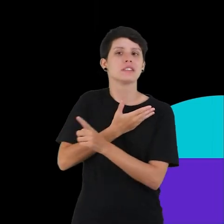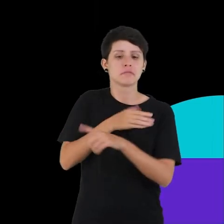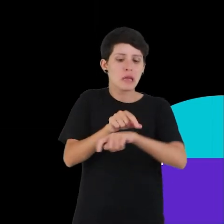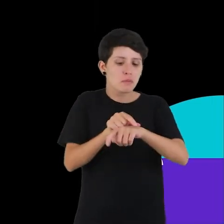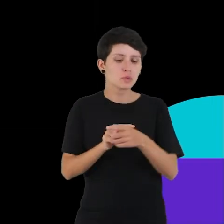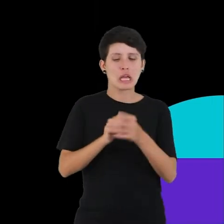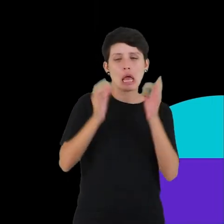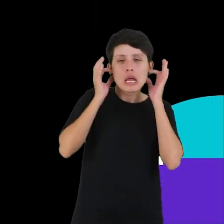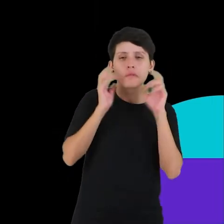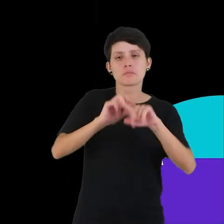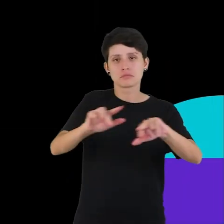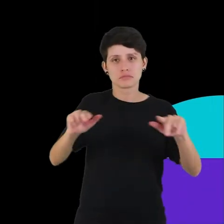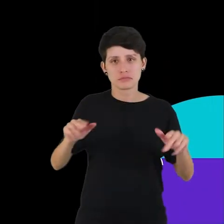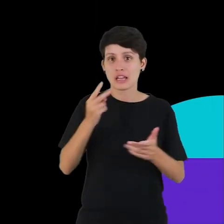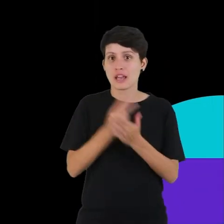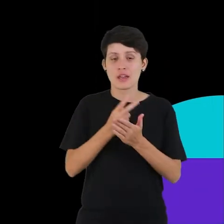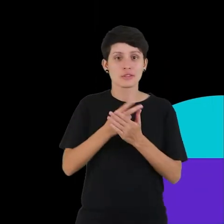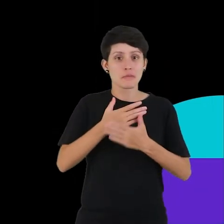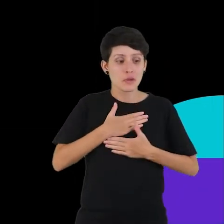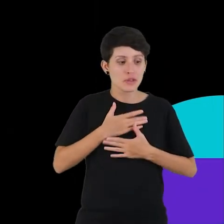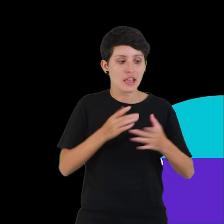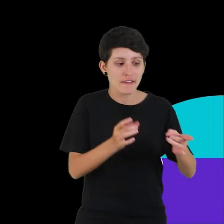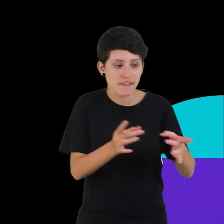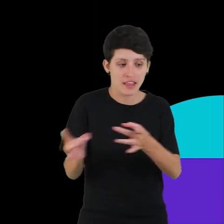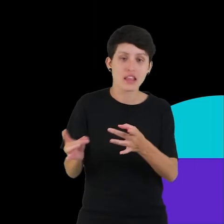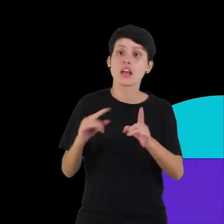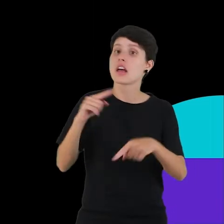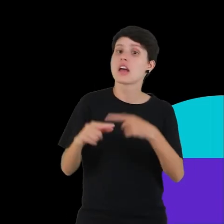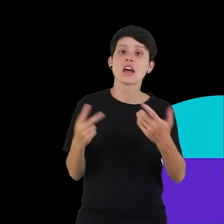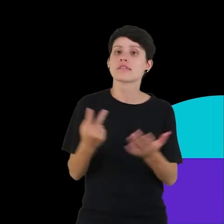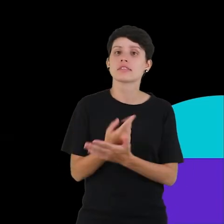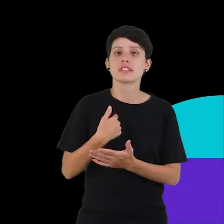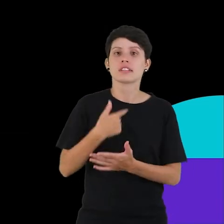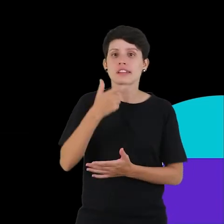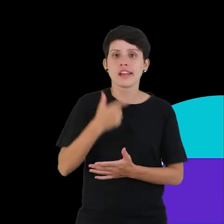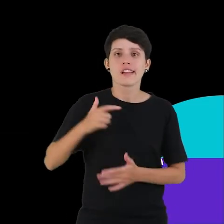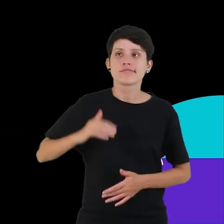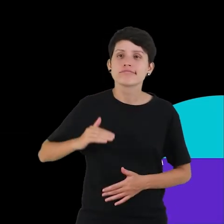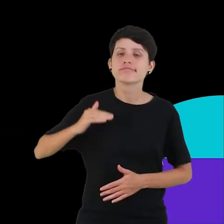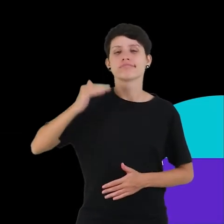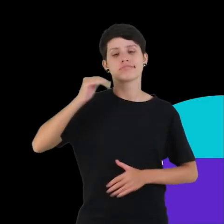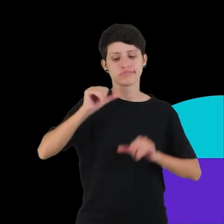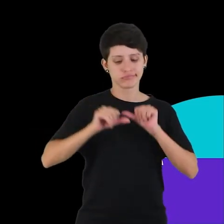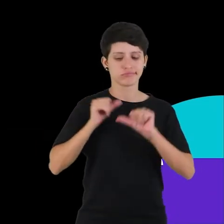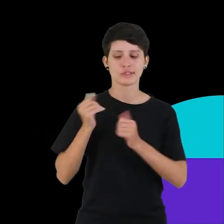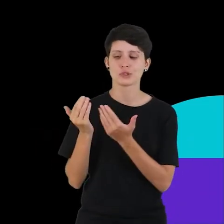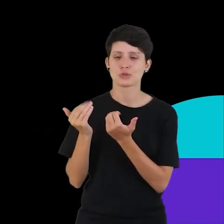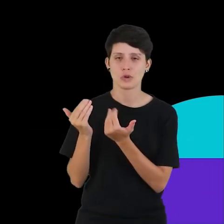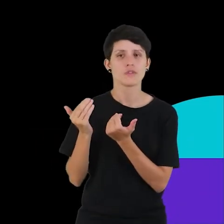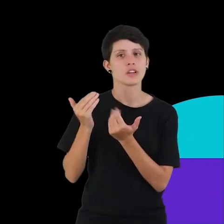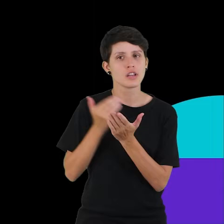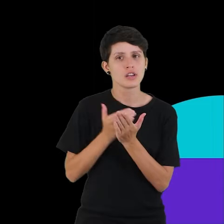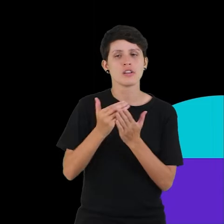por vendas. Assim, comecei a comprar coisas, vender em escola para as colegas, brincos, pulseiras, essas